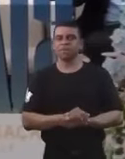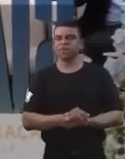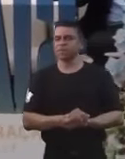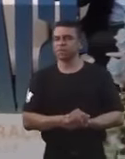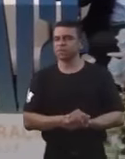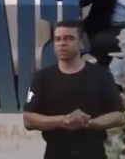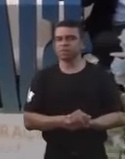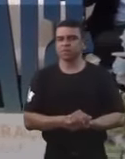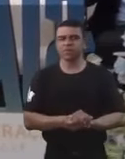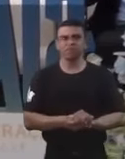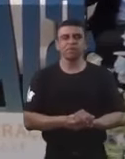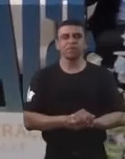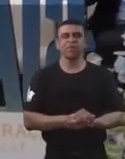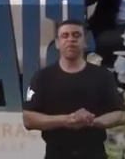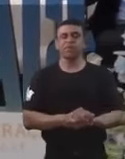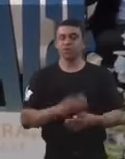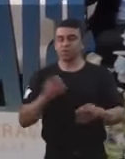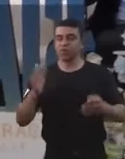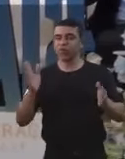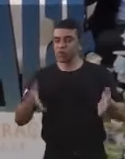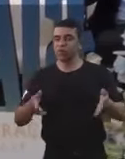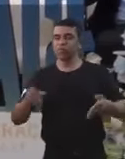Deus está derrubando barreiras.